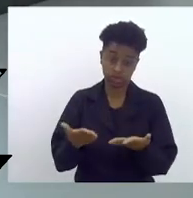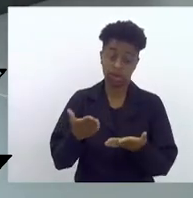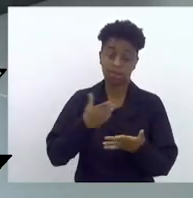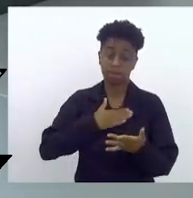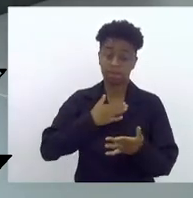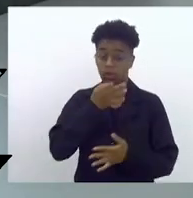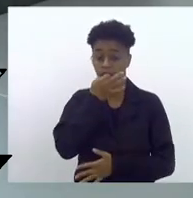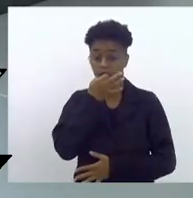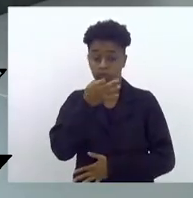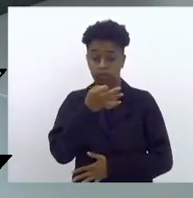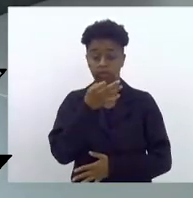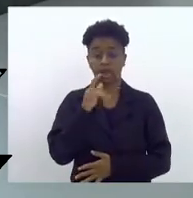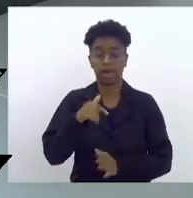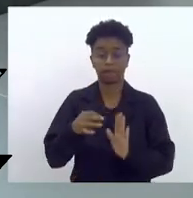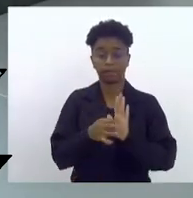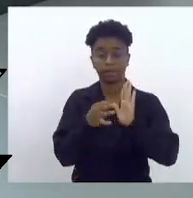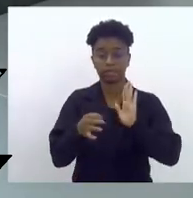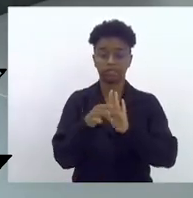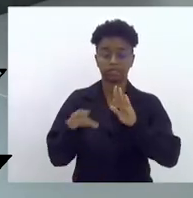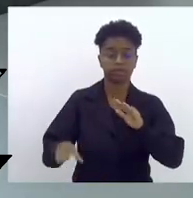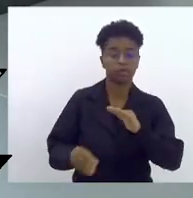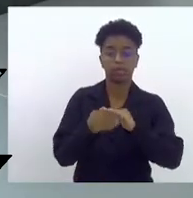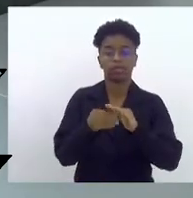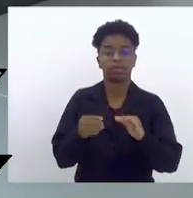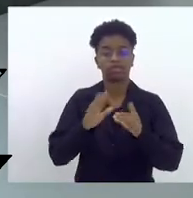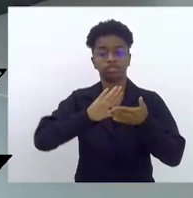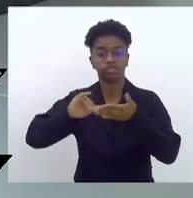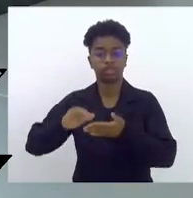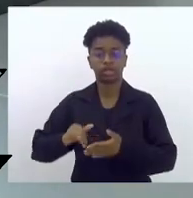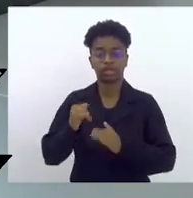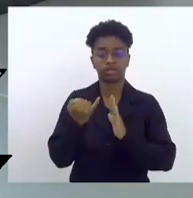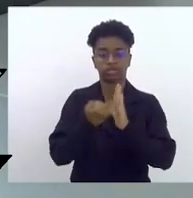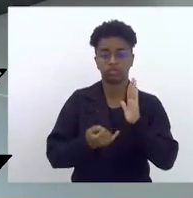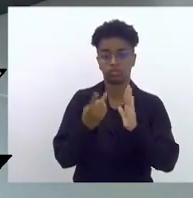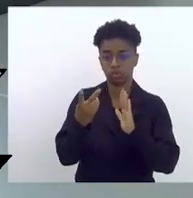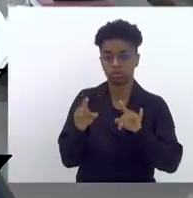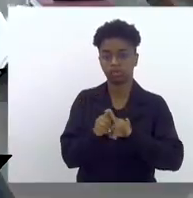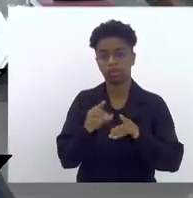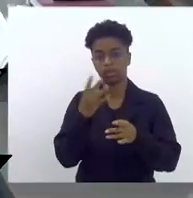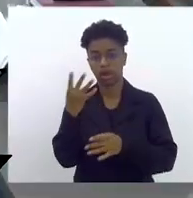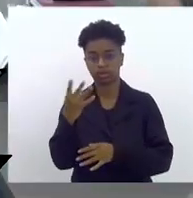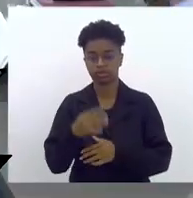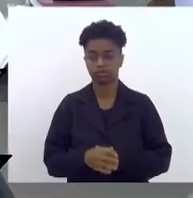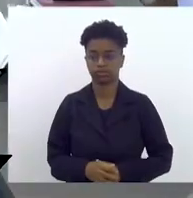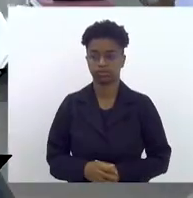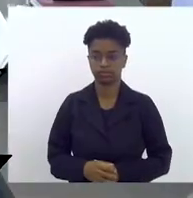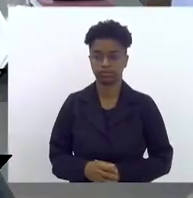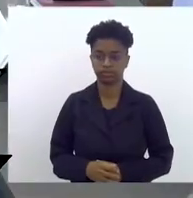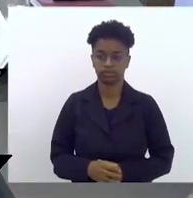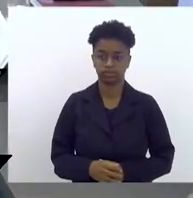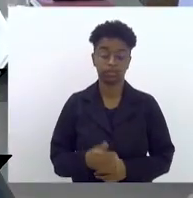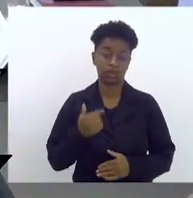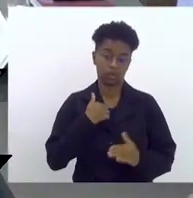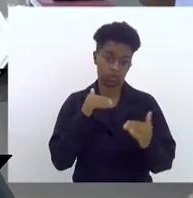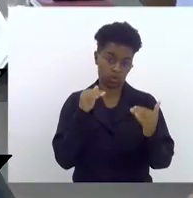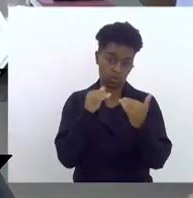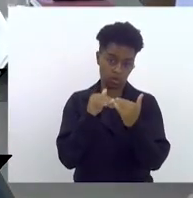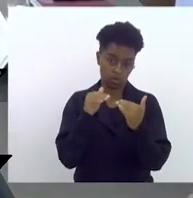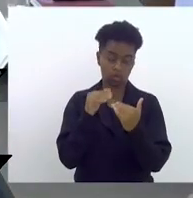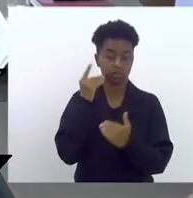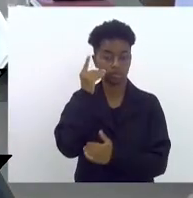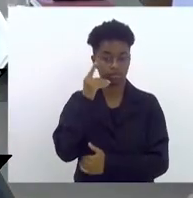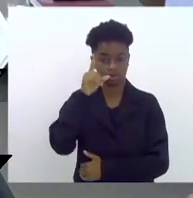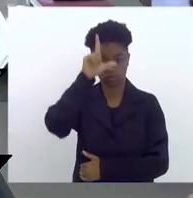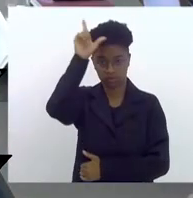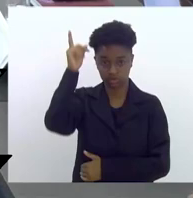constitucionalidade com emenda para suprimir o inciso 2 o Inciso 4 eu concordo com deputado